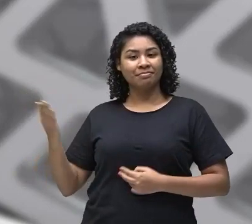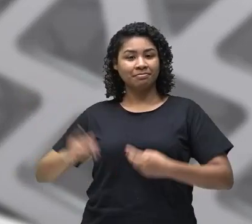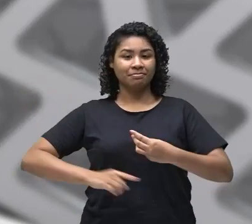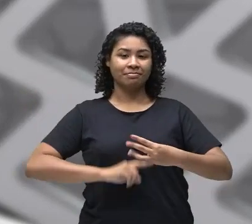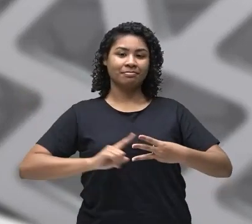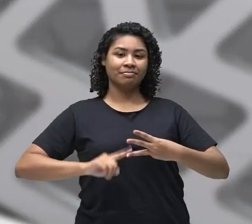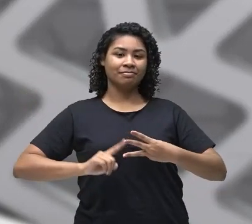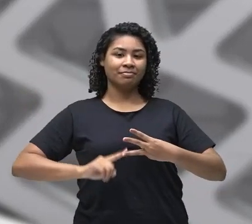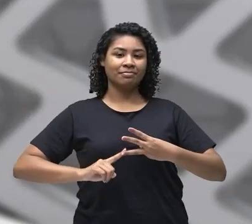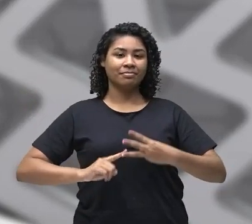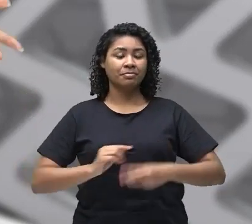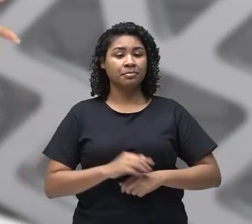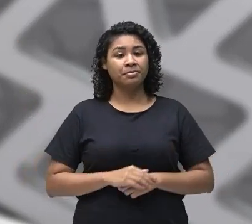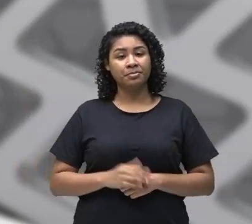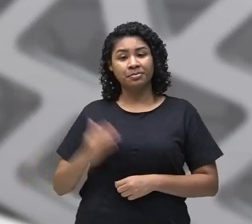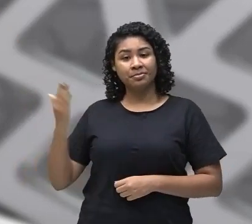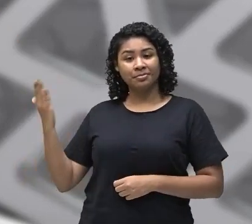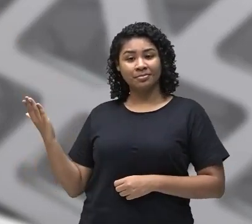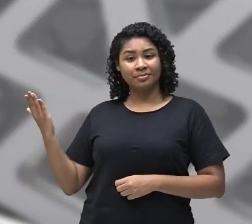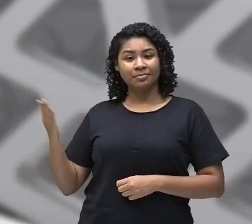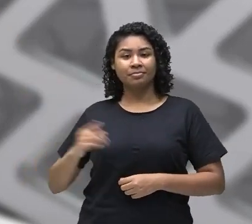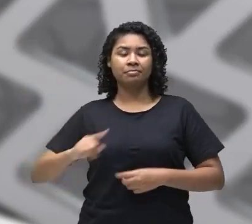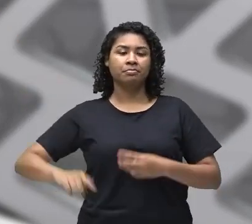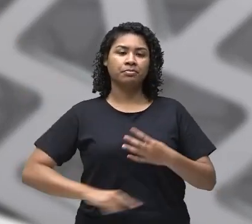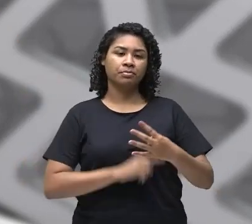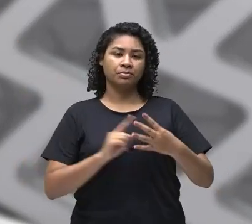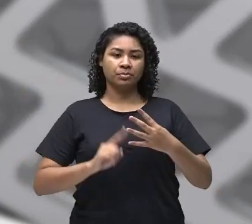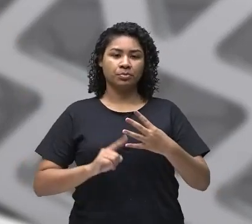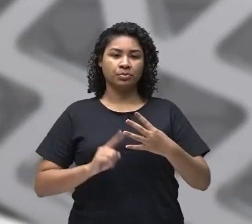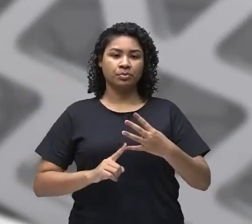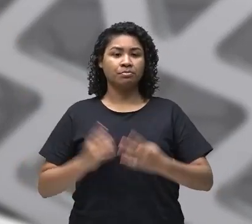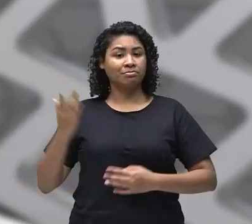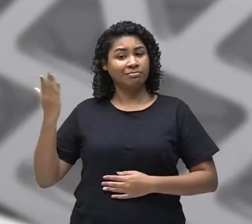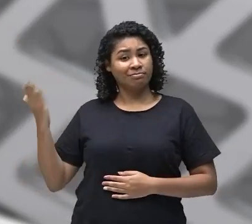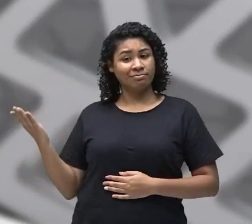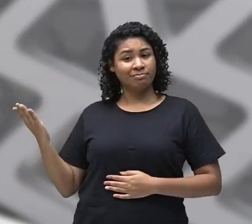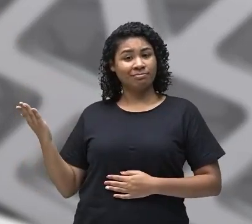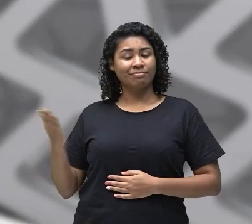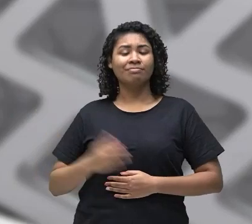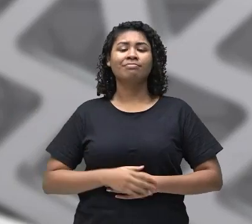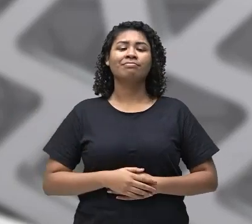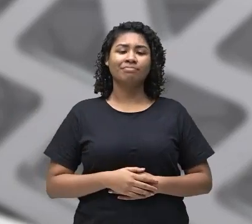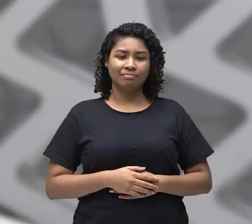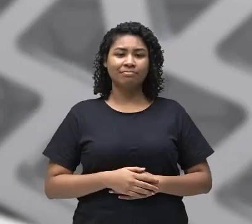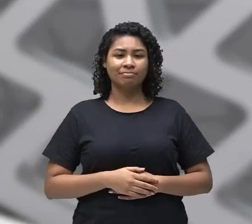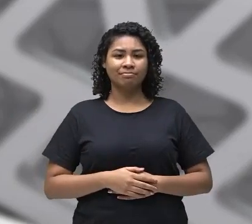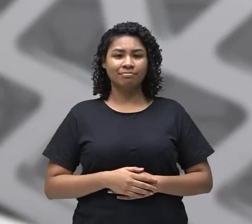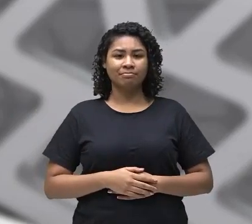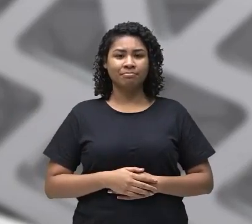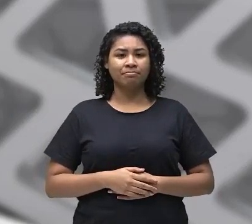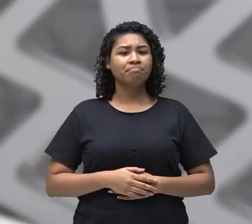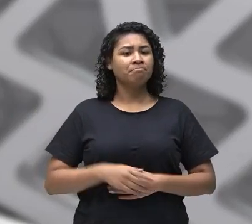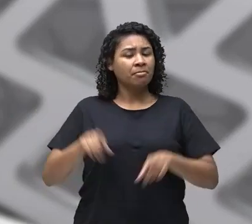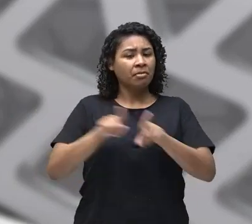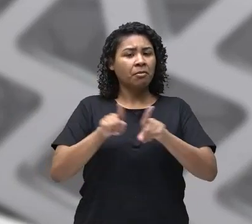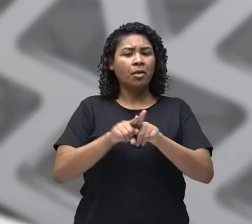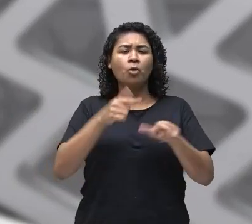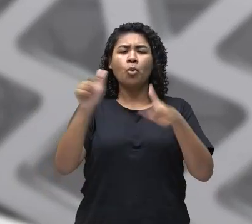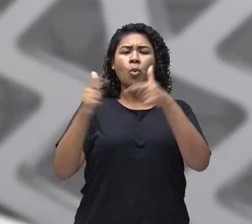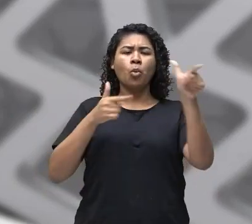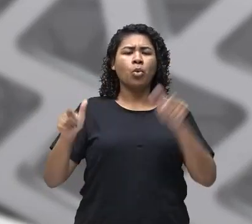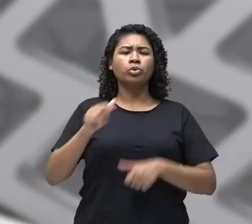a energia solar a energia elétrica a energia que envolve